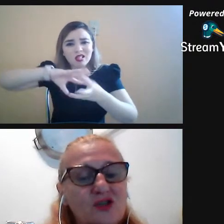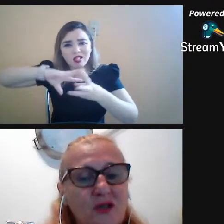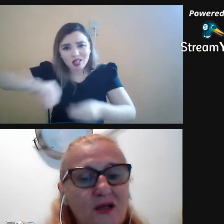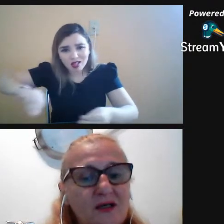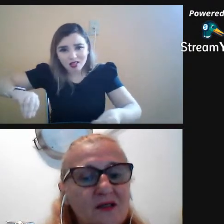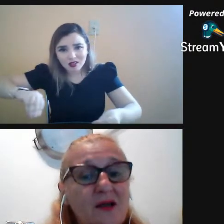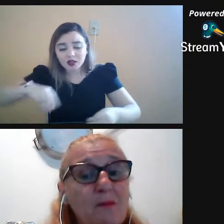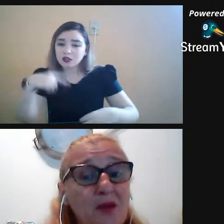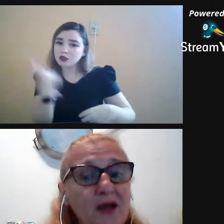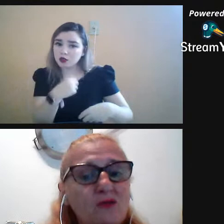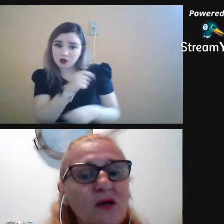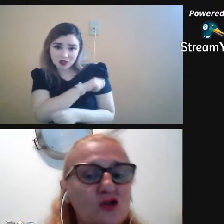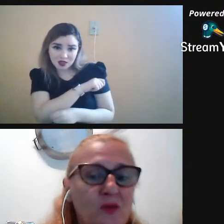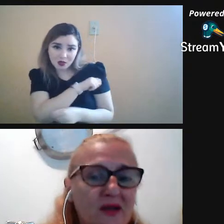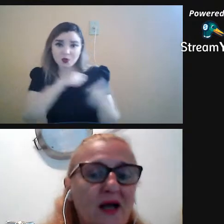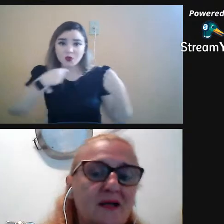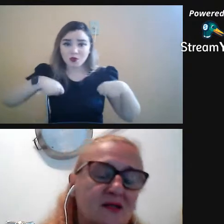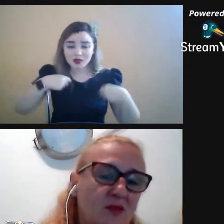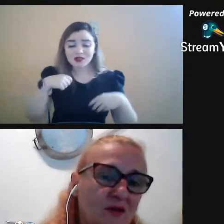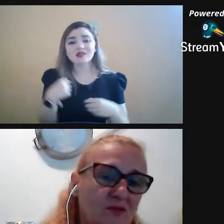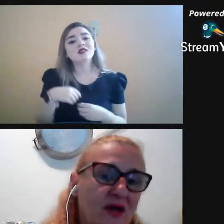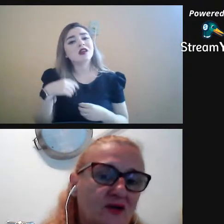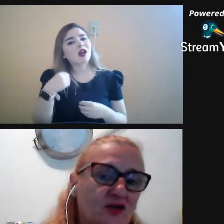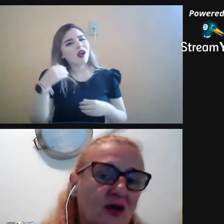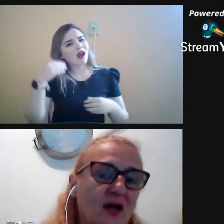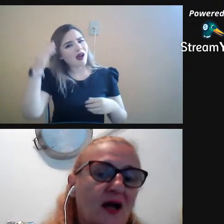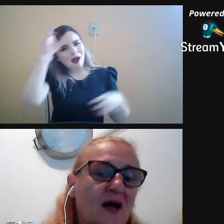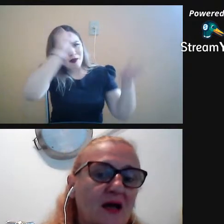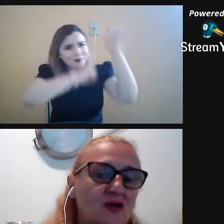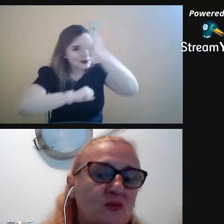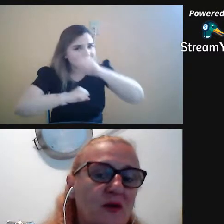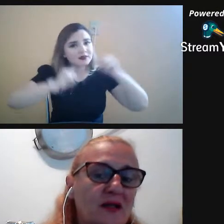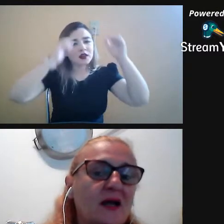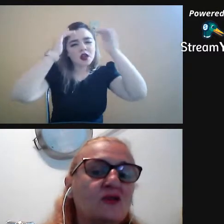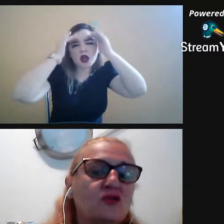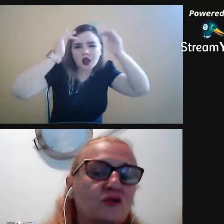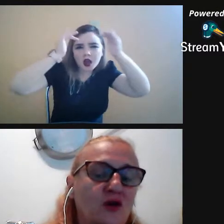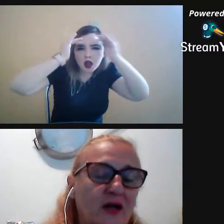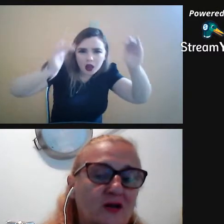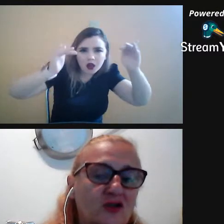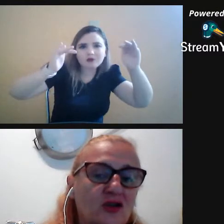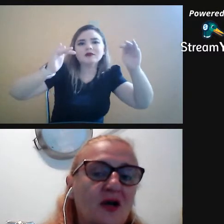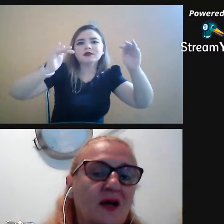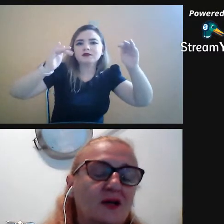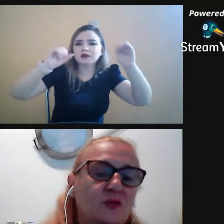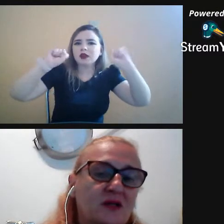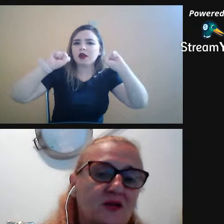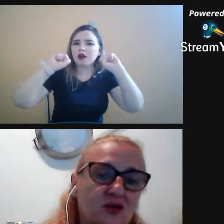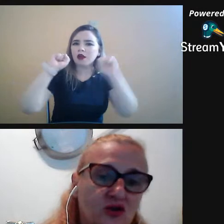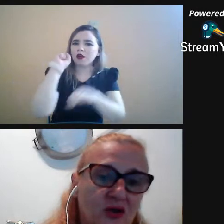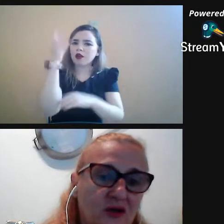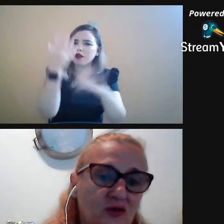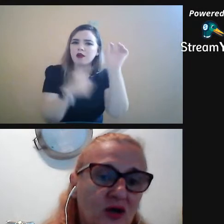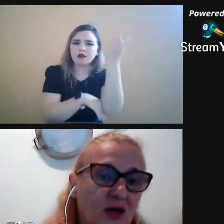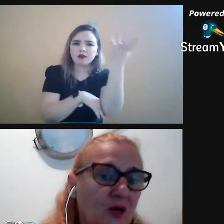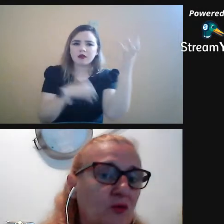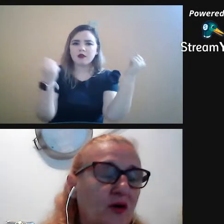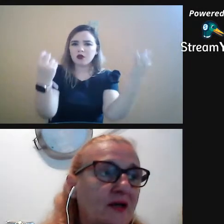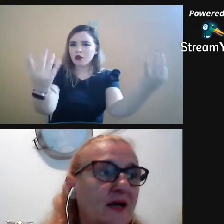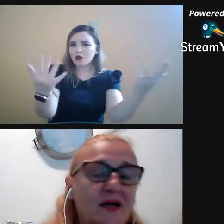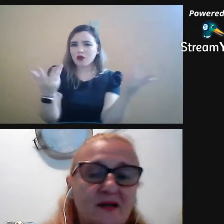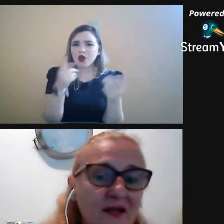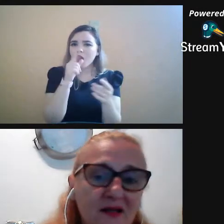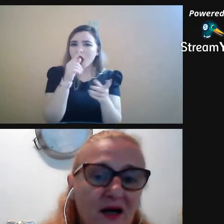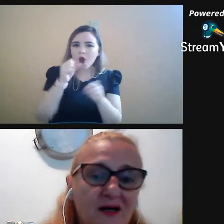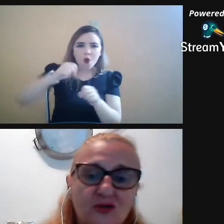alunos, nossas crianças, aprendam a respeitar esse meio ambiente, a respeitar as suas florestas, a respeitar os seus rios,